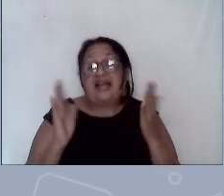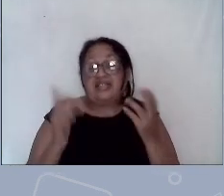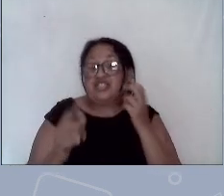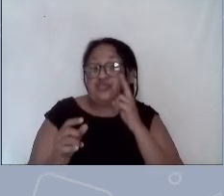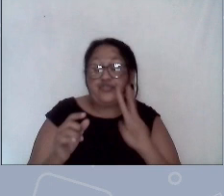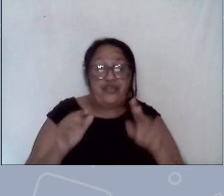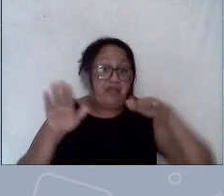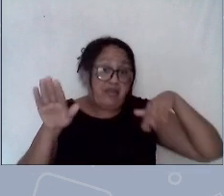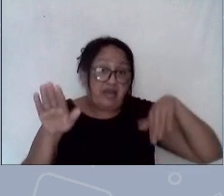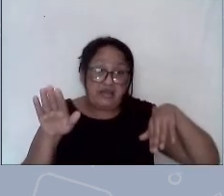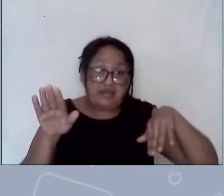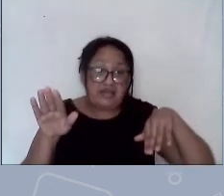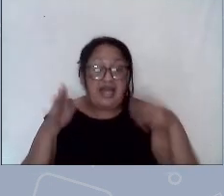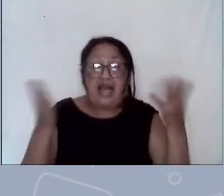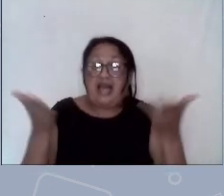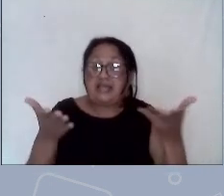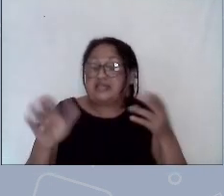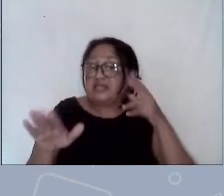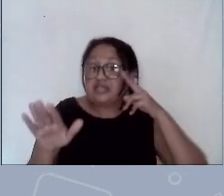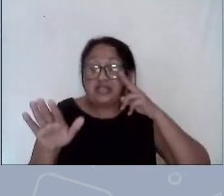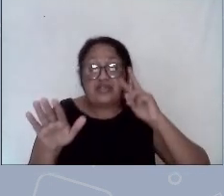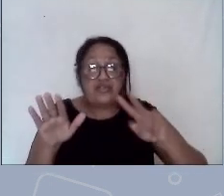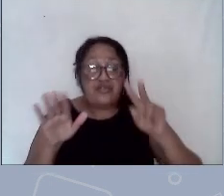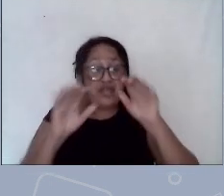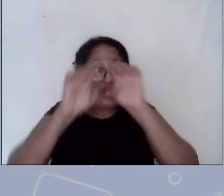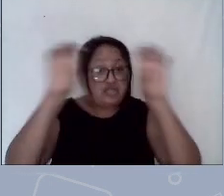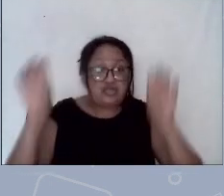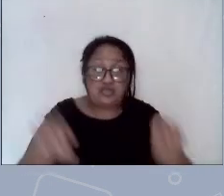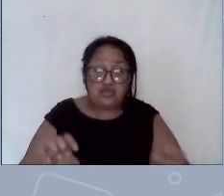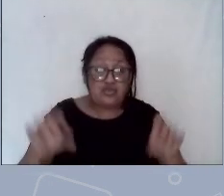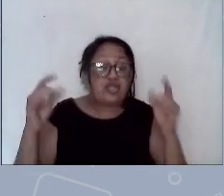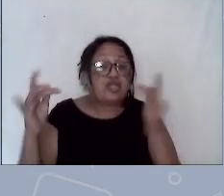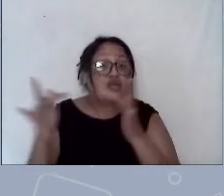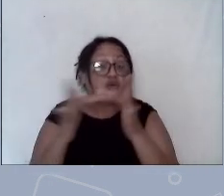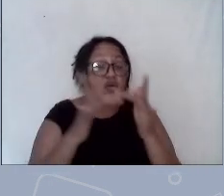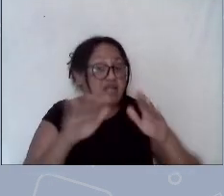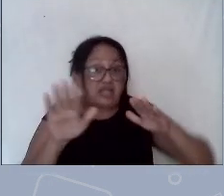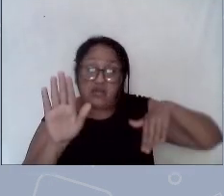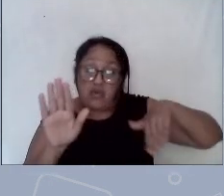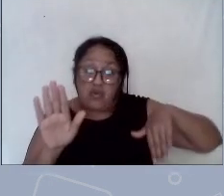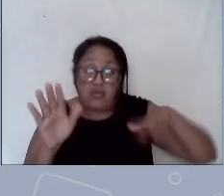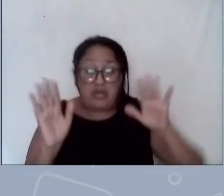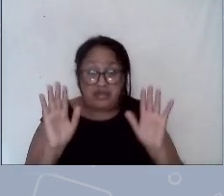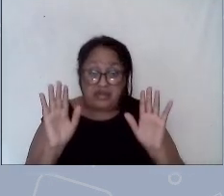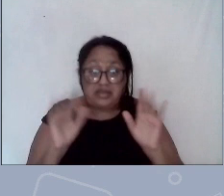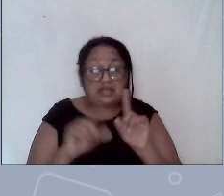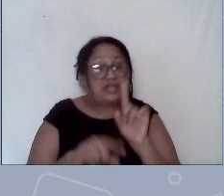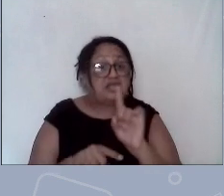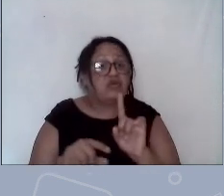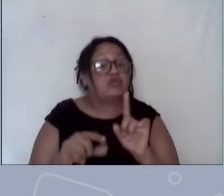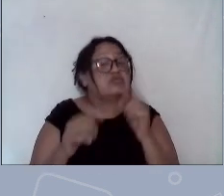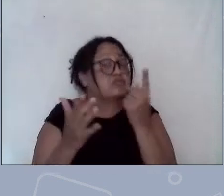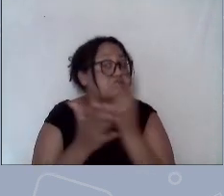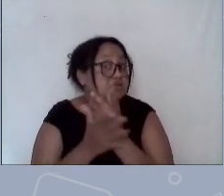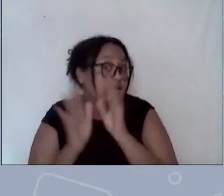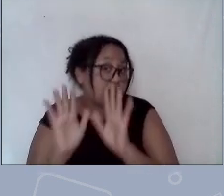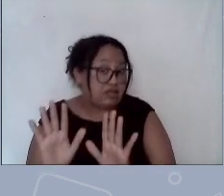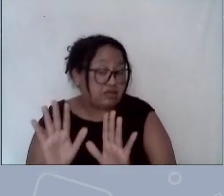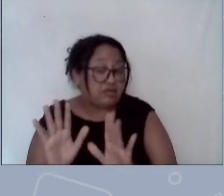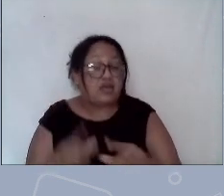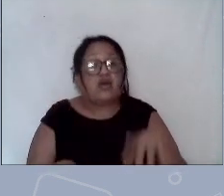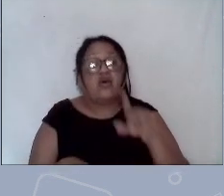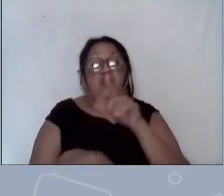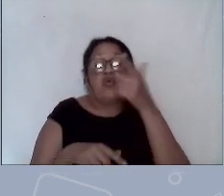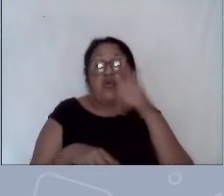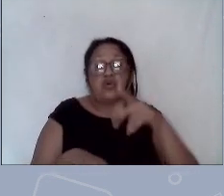aqui a gente não vê estruturas de contato com mar então provavelmente não é do que ele está falando planalto vocês